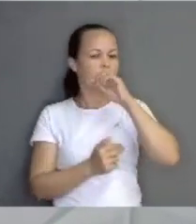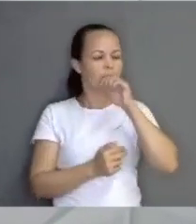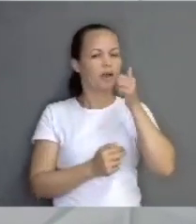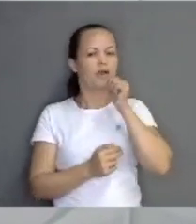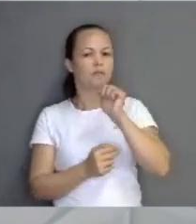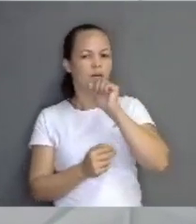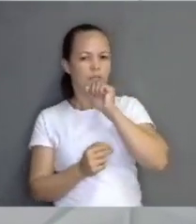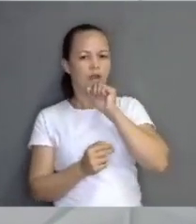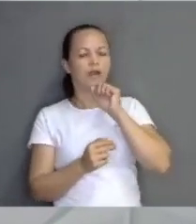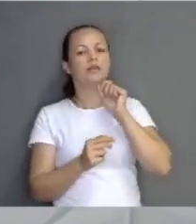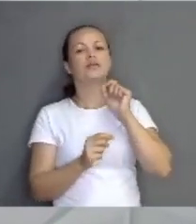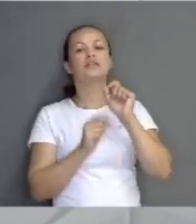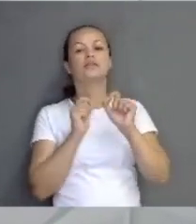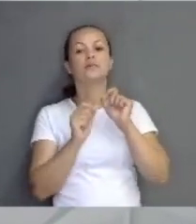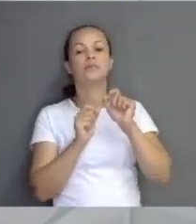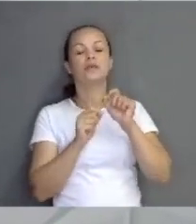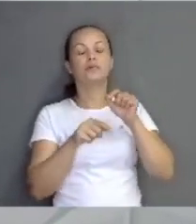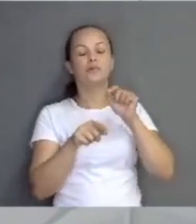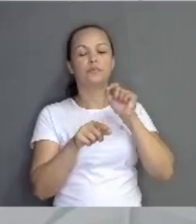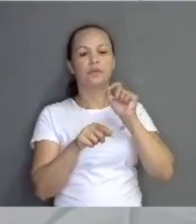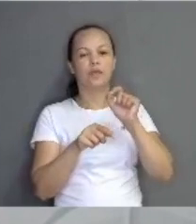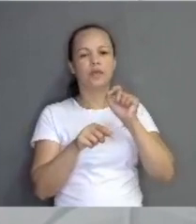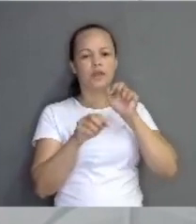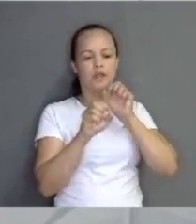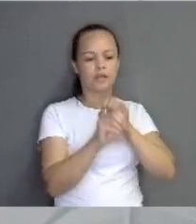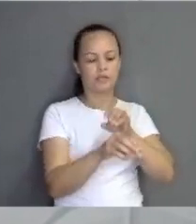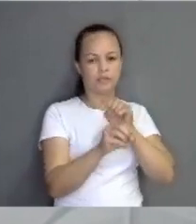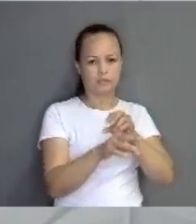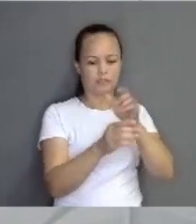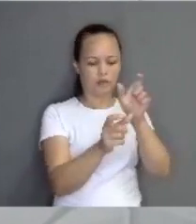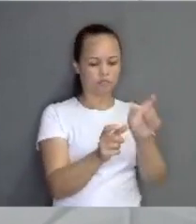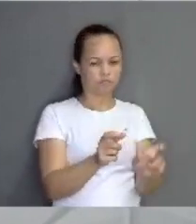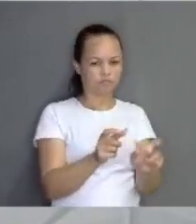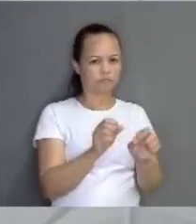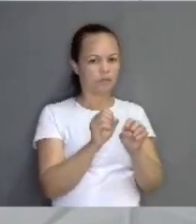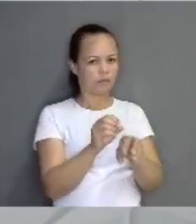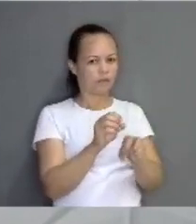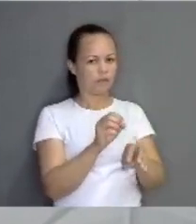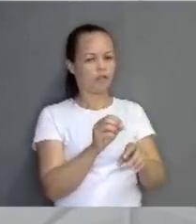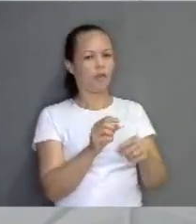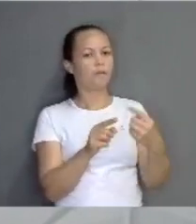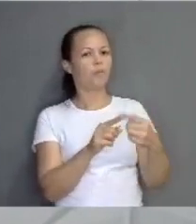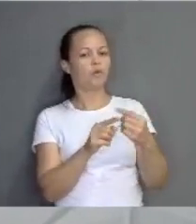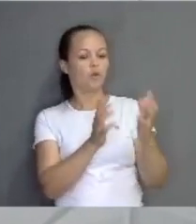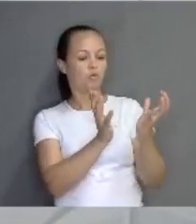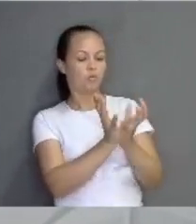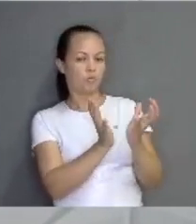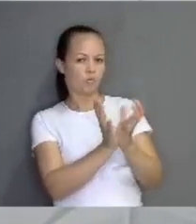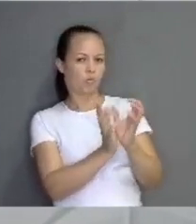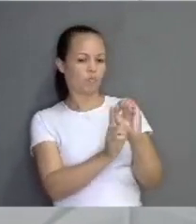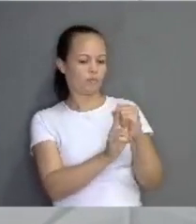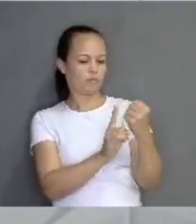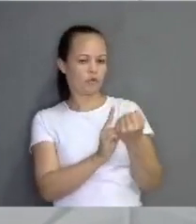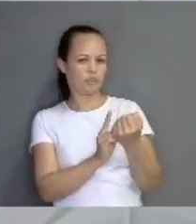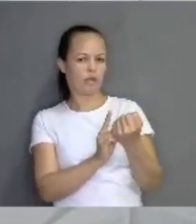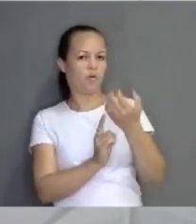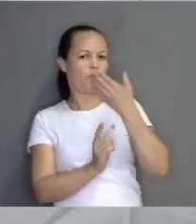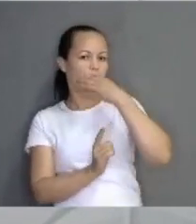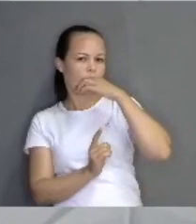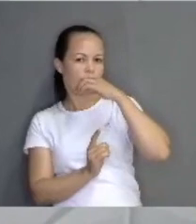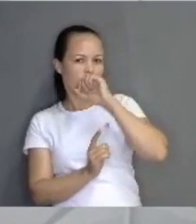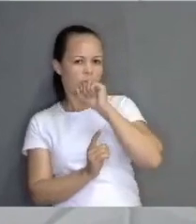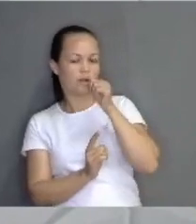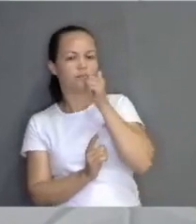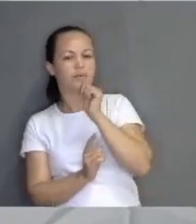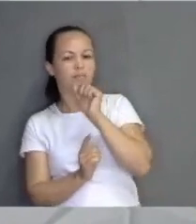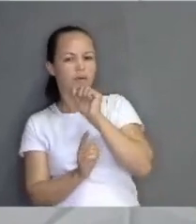que lhe ensina algo. Porque o grupo social do seu pai e de sua mãe é diferente do seu de